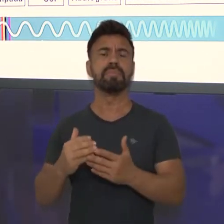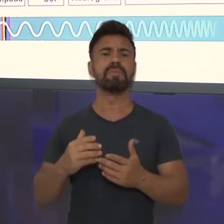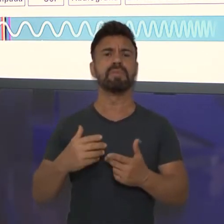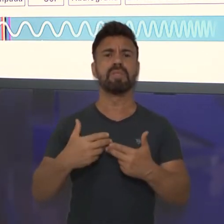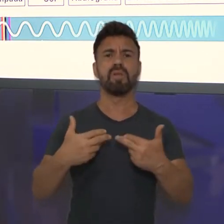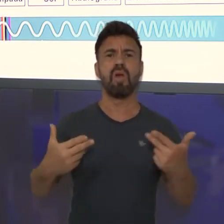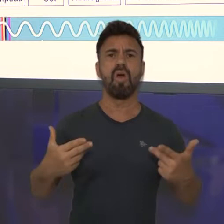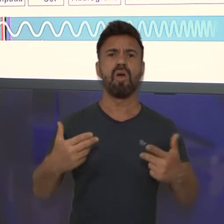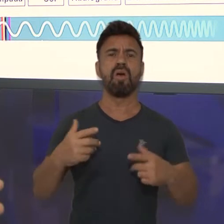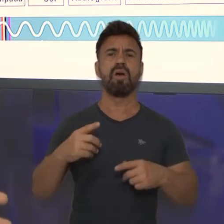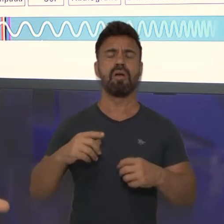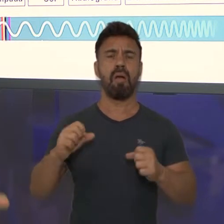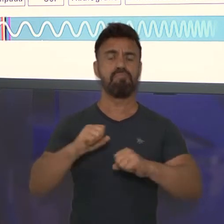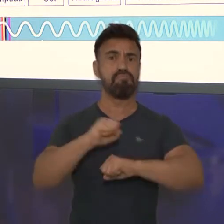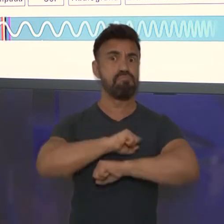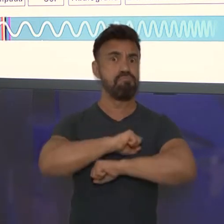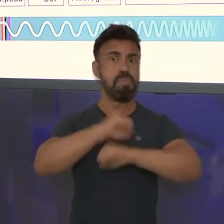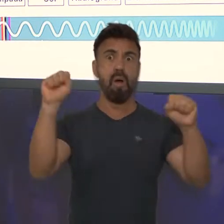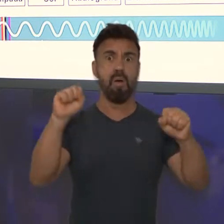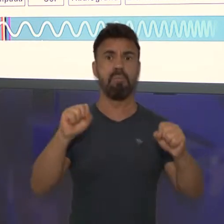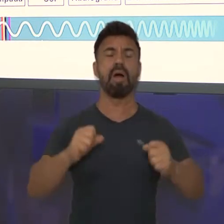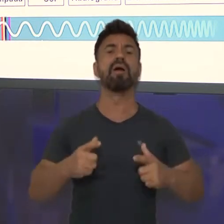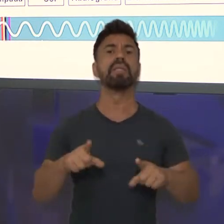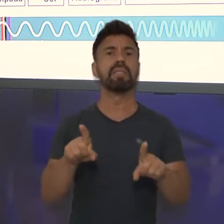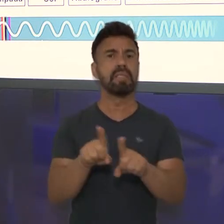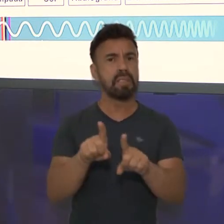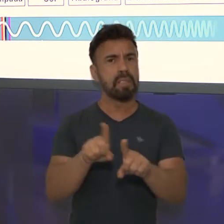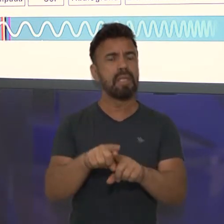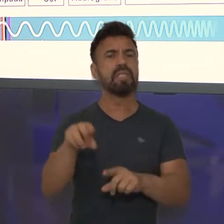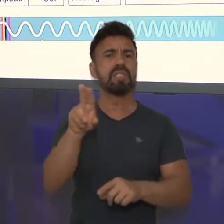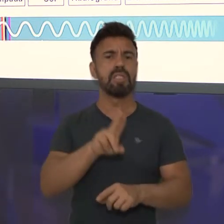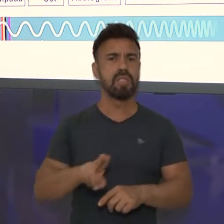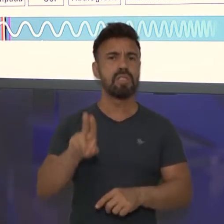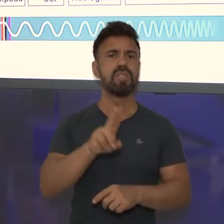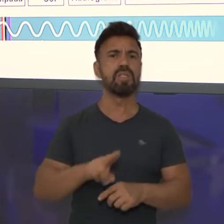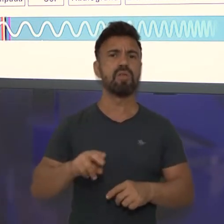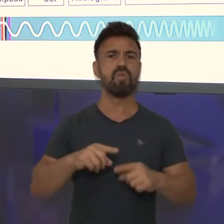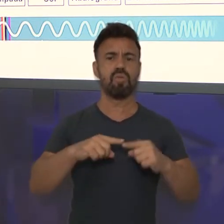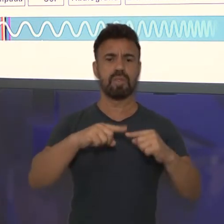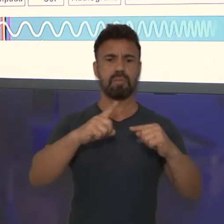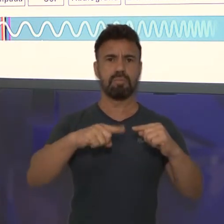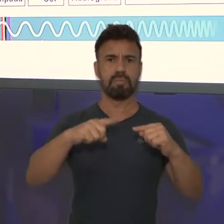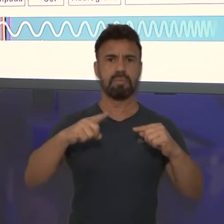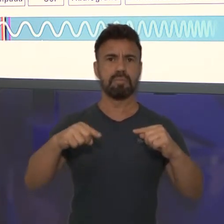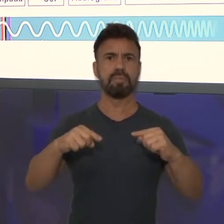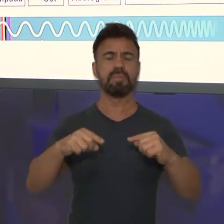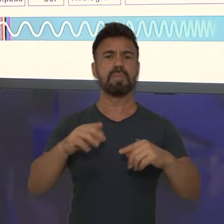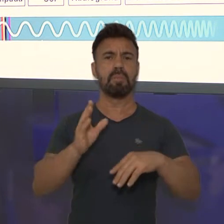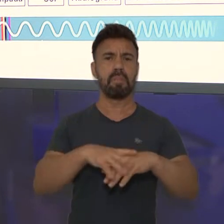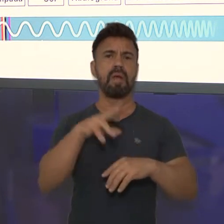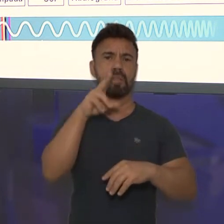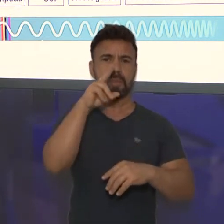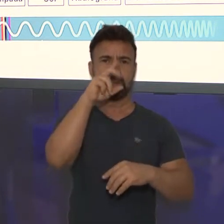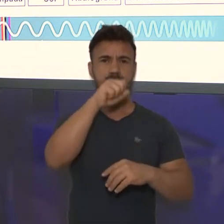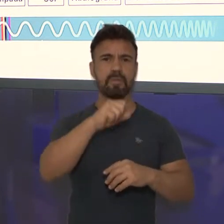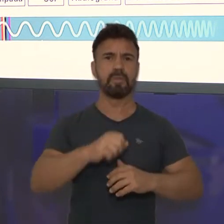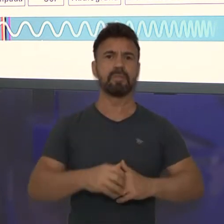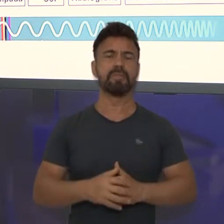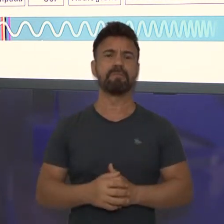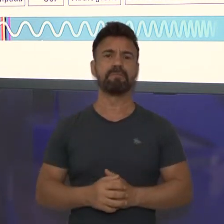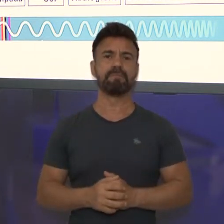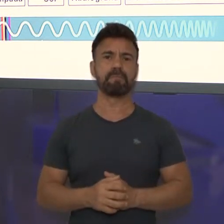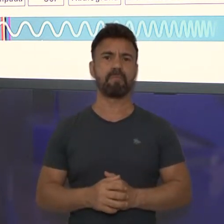de produção de bomba nuclear, então tem aí a ocorrência